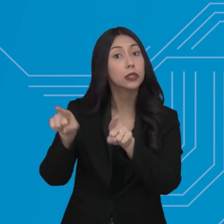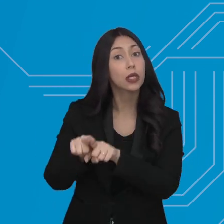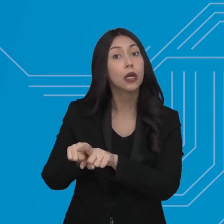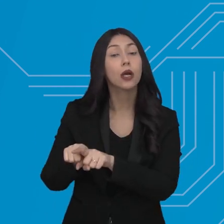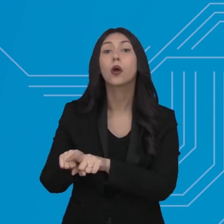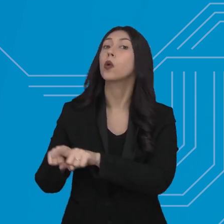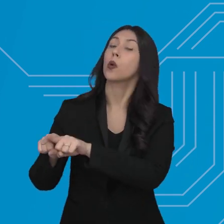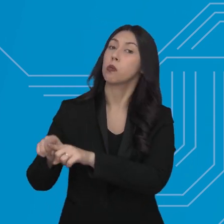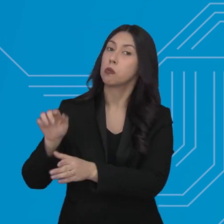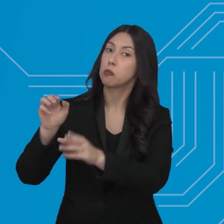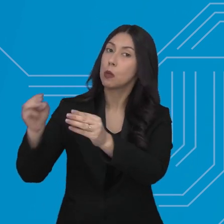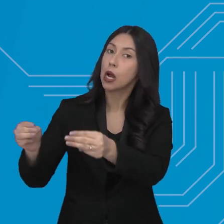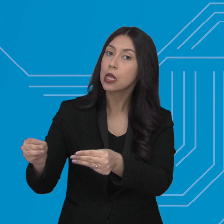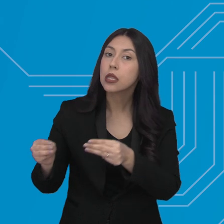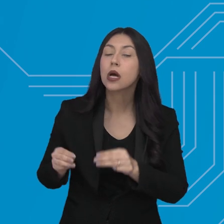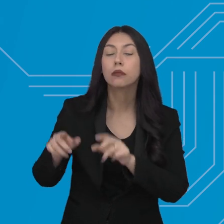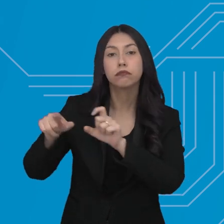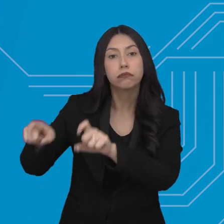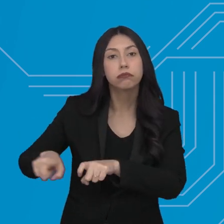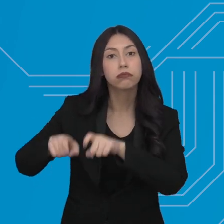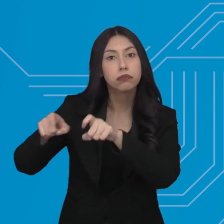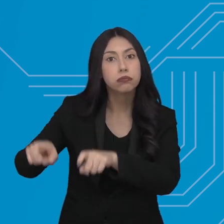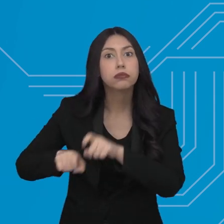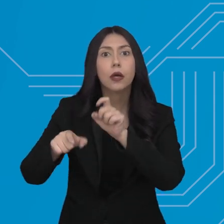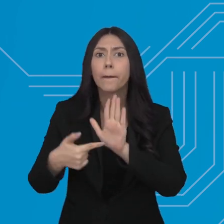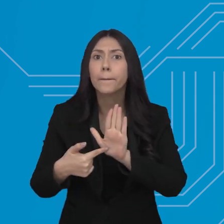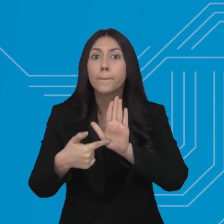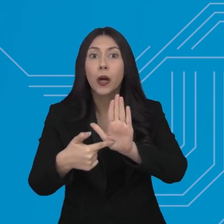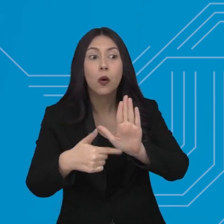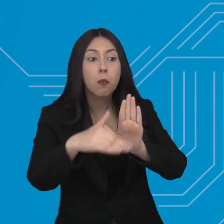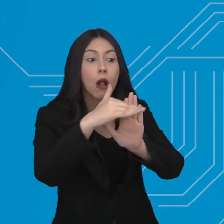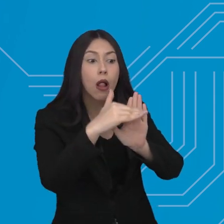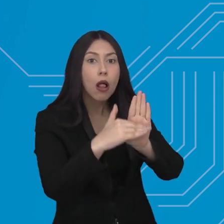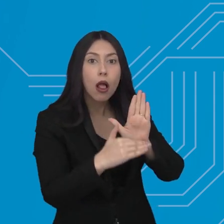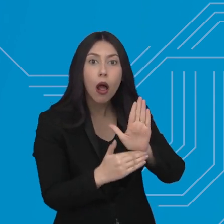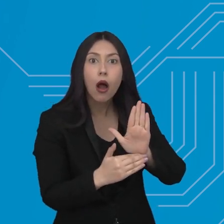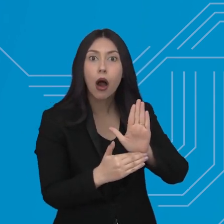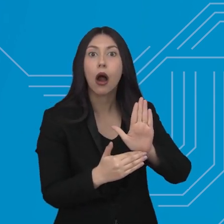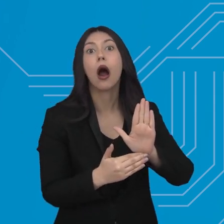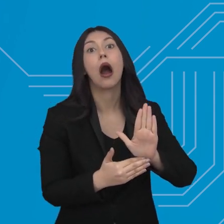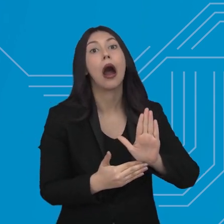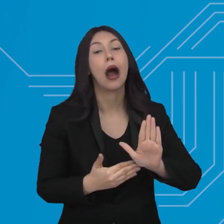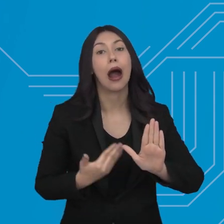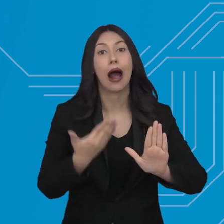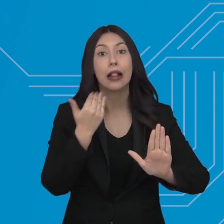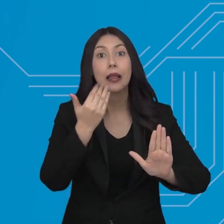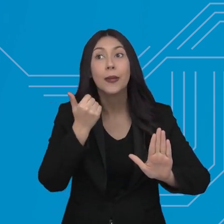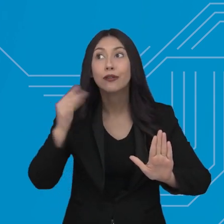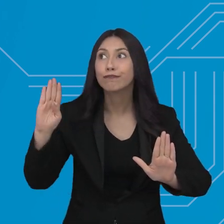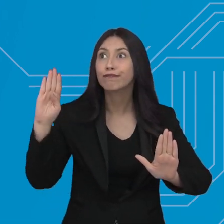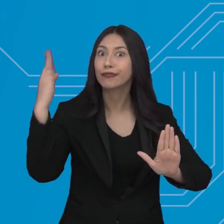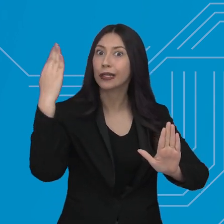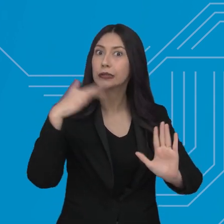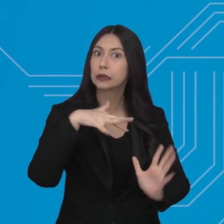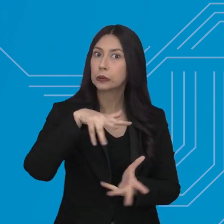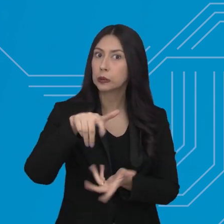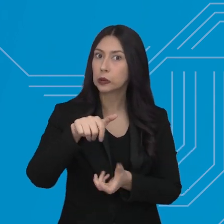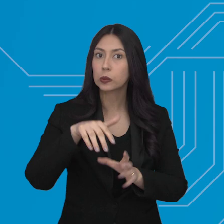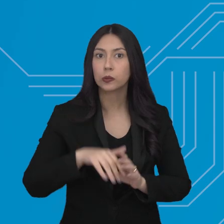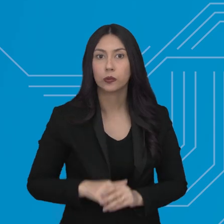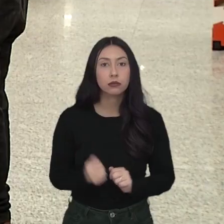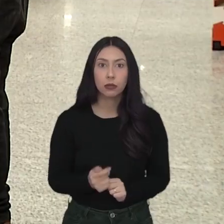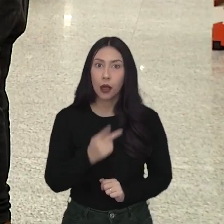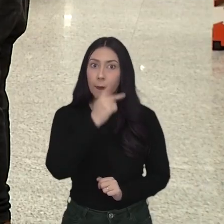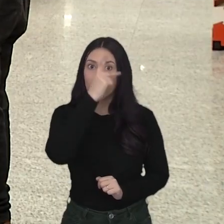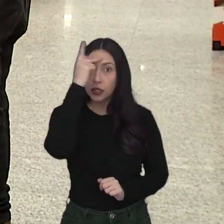a colaboração do Ministério da Agricultura e Pecuária aqui do Brasil, apontou os 20 alimentos mais fraudados no